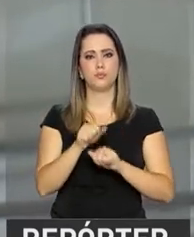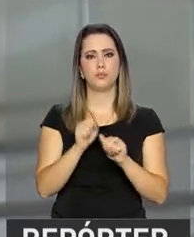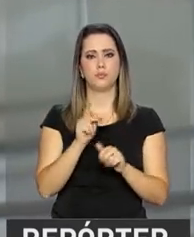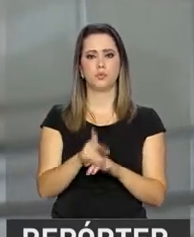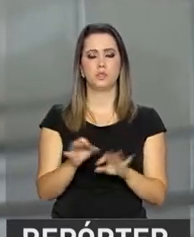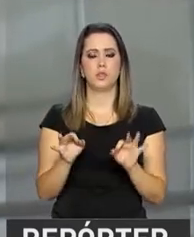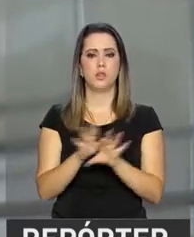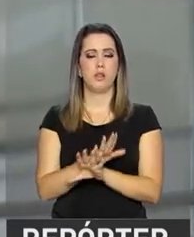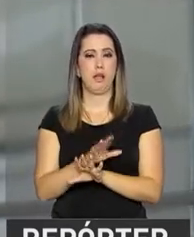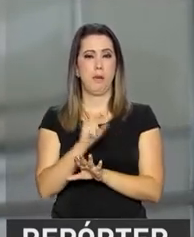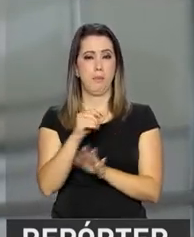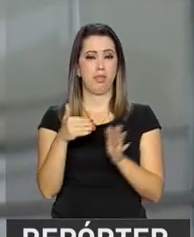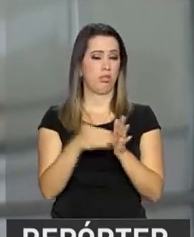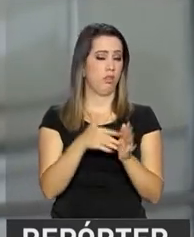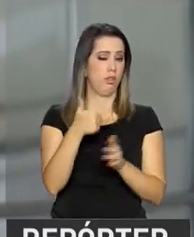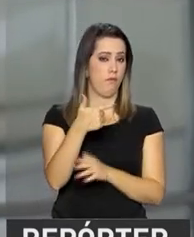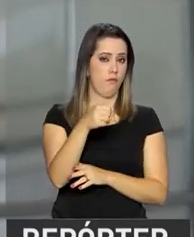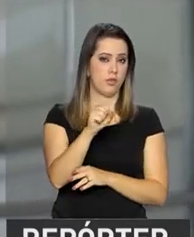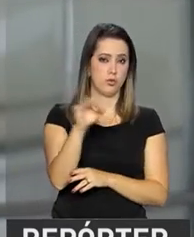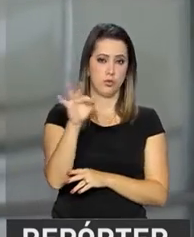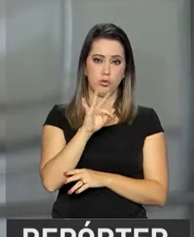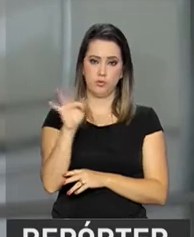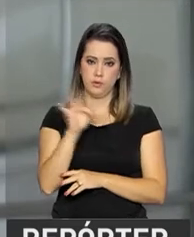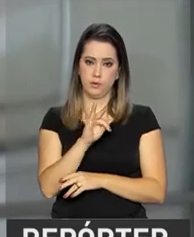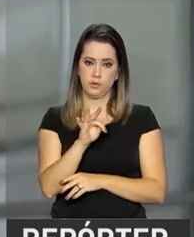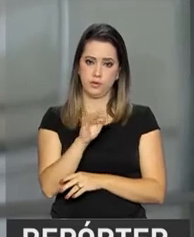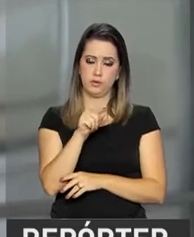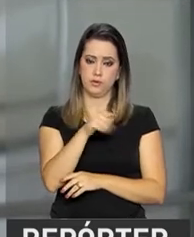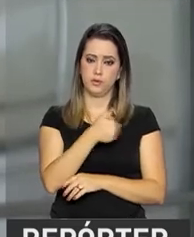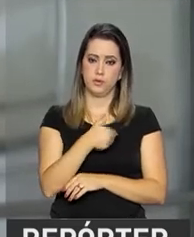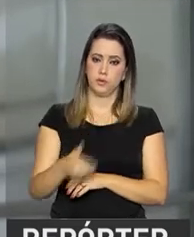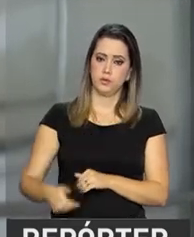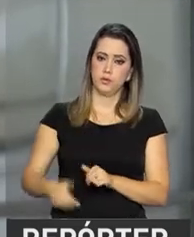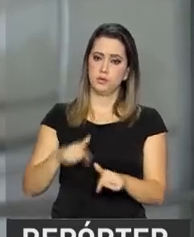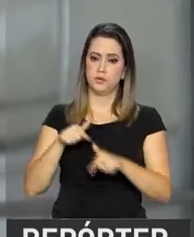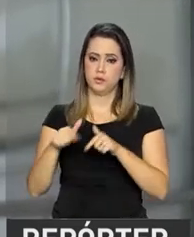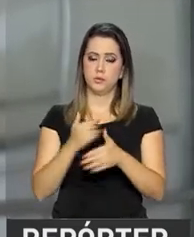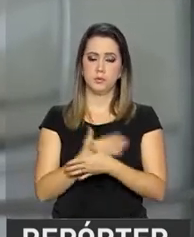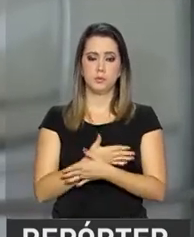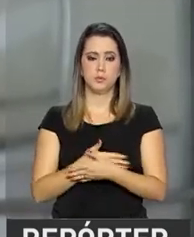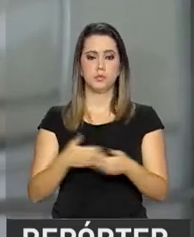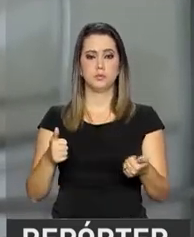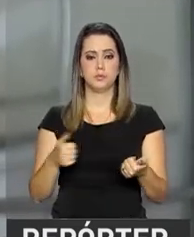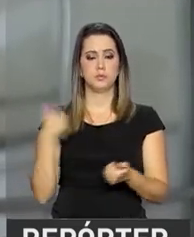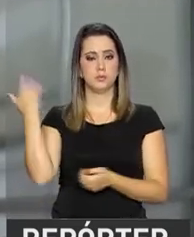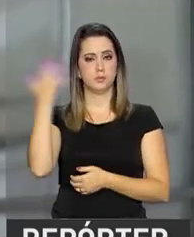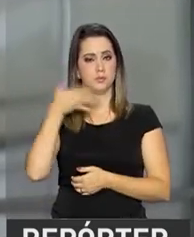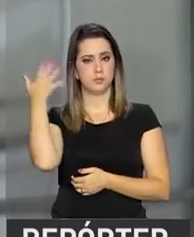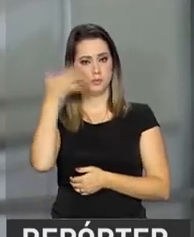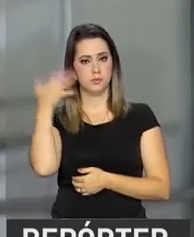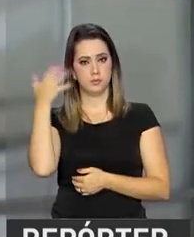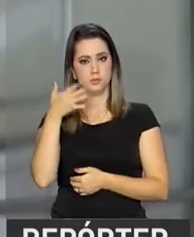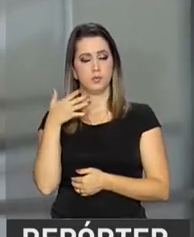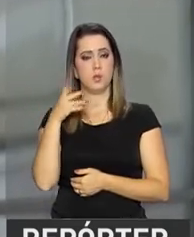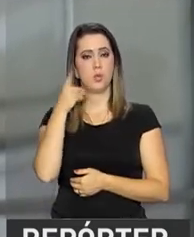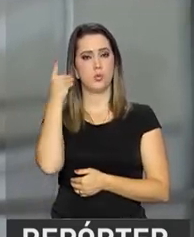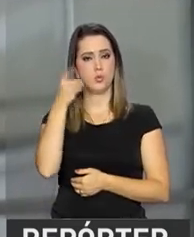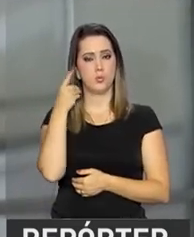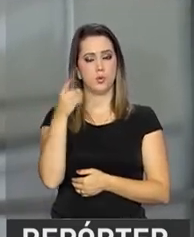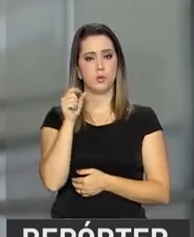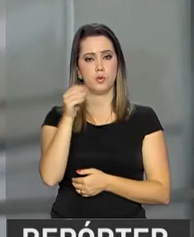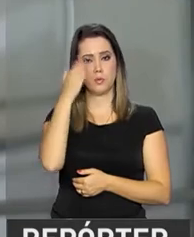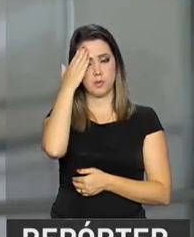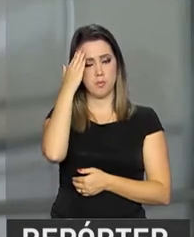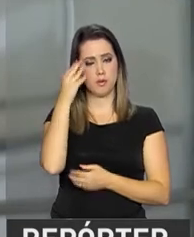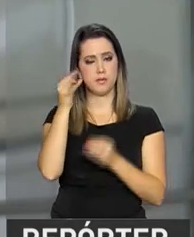dos Deputados até o dia 28 de fevereiro e que o governo trabalha para melhorar o esclarecimento dos parlamentares em relação